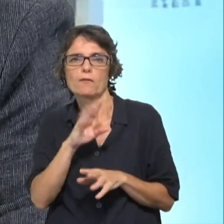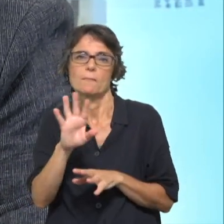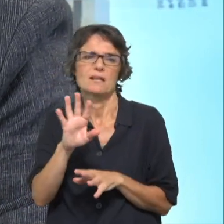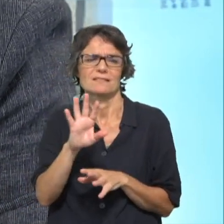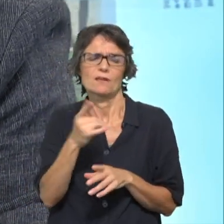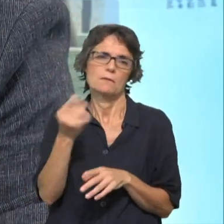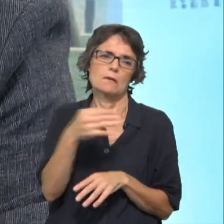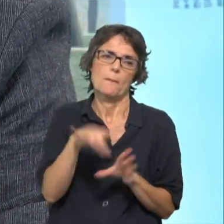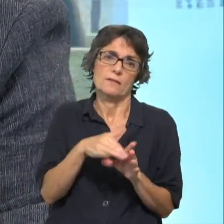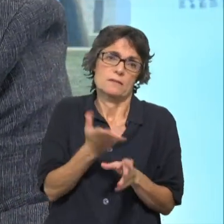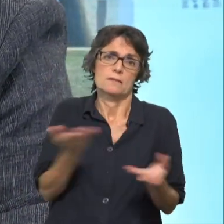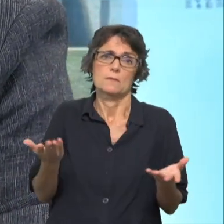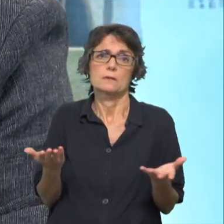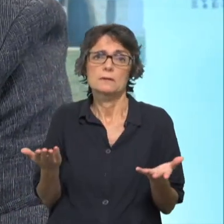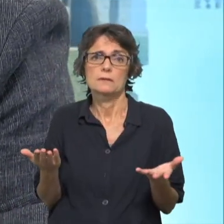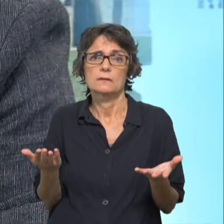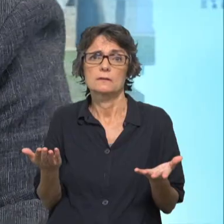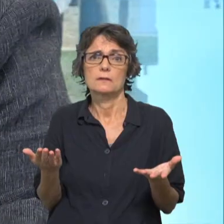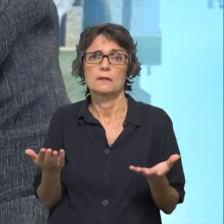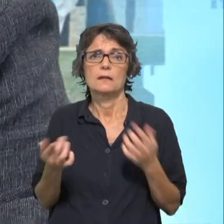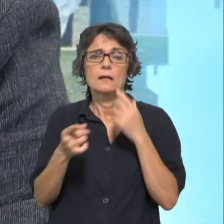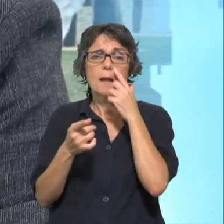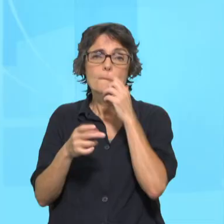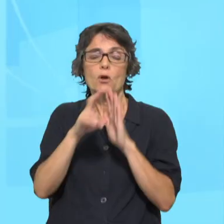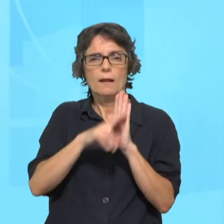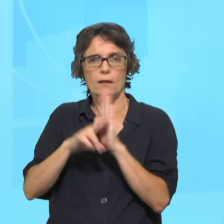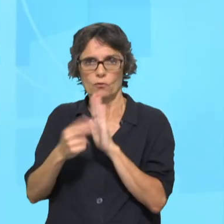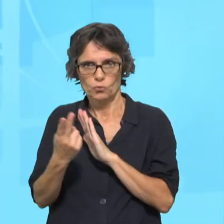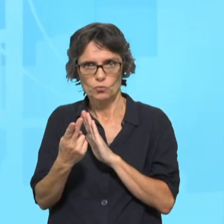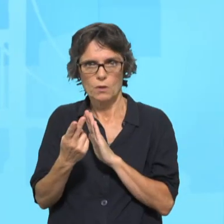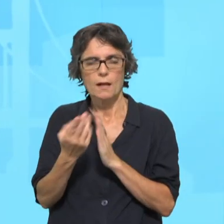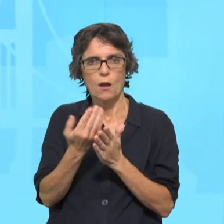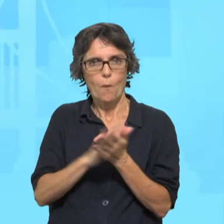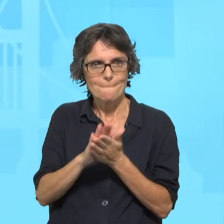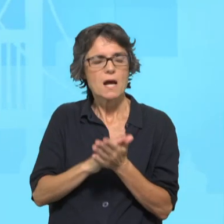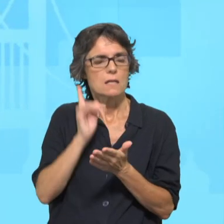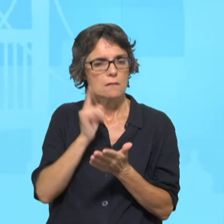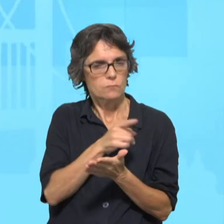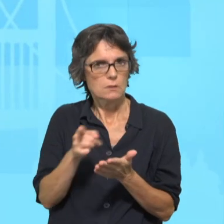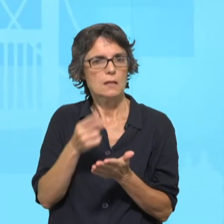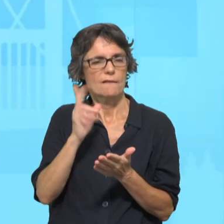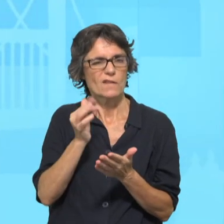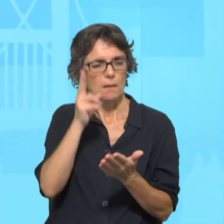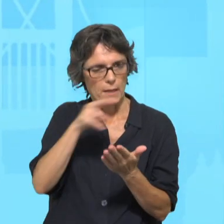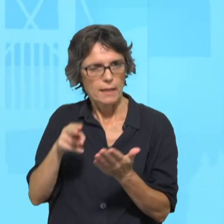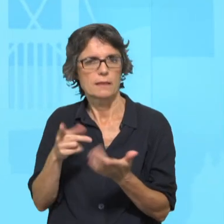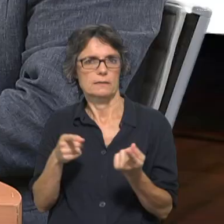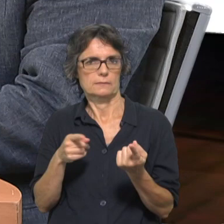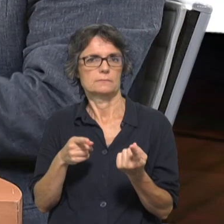para participar também. Mas eu acho que esses dois relatórios são documentos fundamentais que é preciso ir voltando a eles e refletir o que é que se